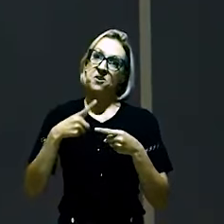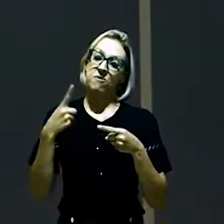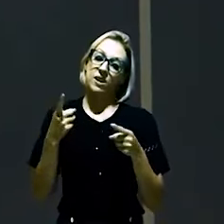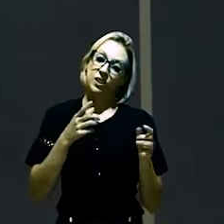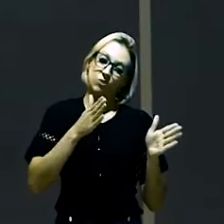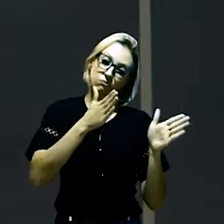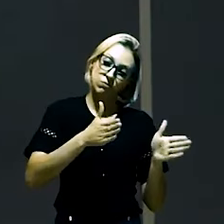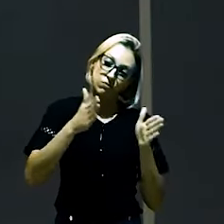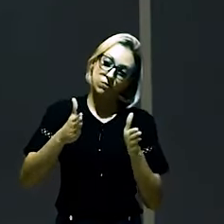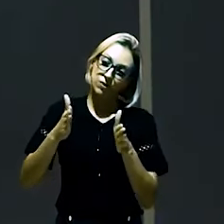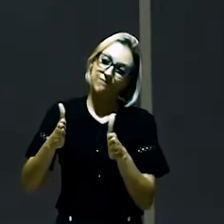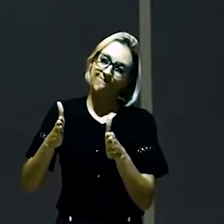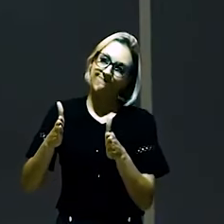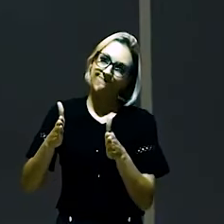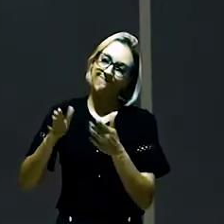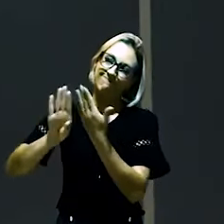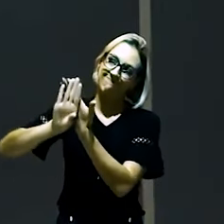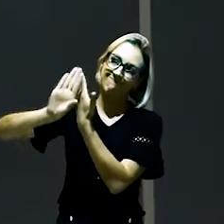ele se perdeu.